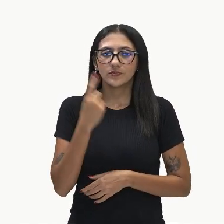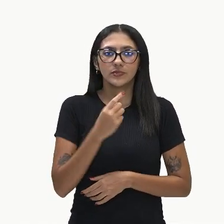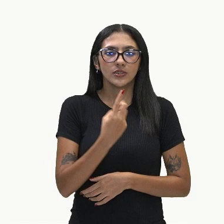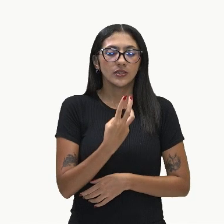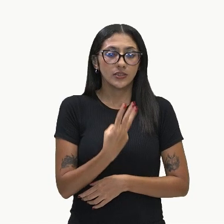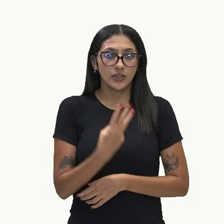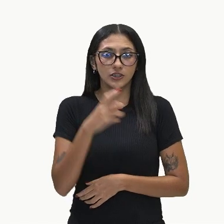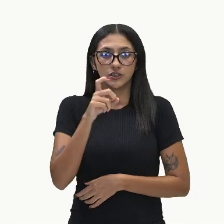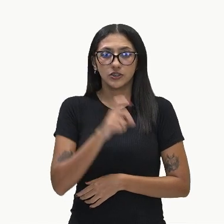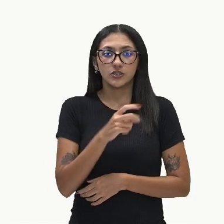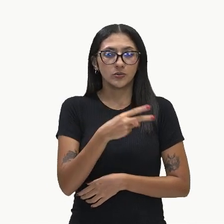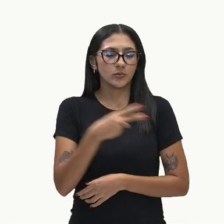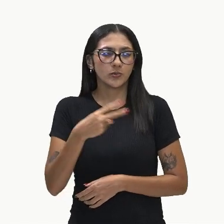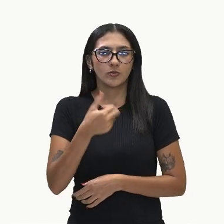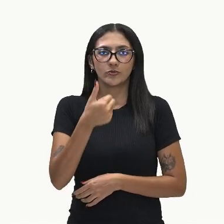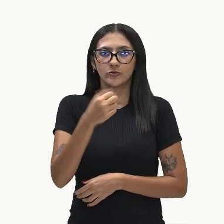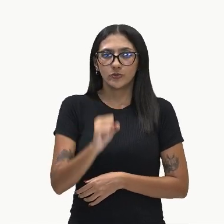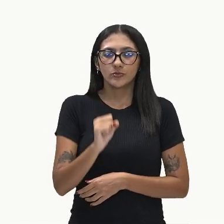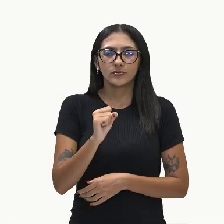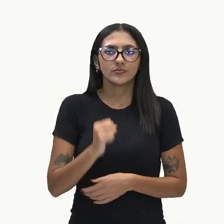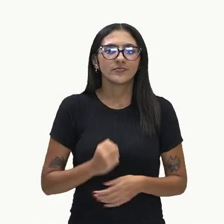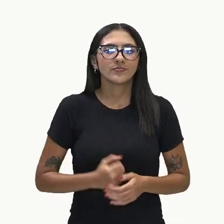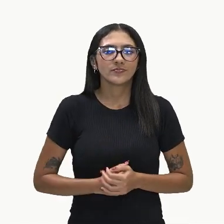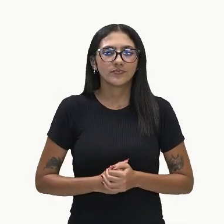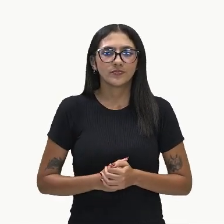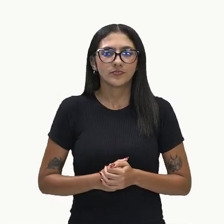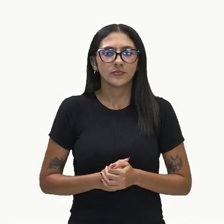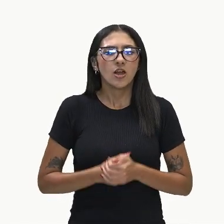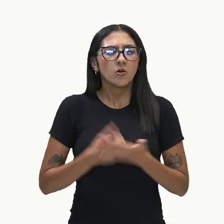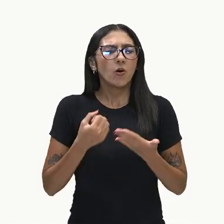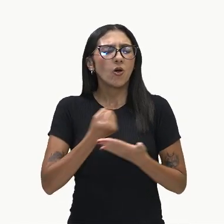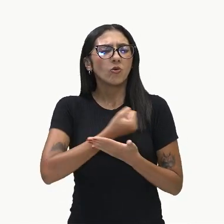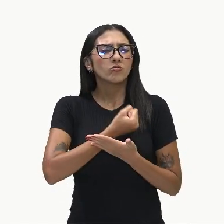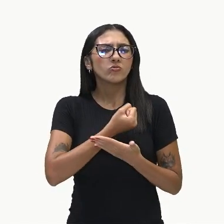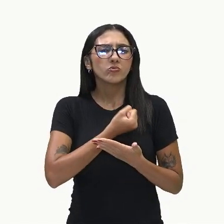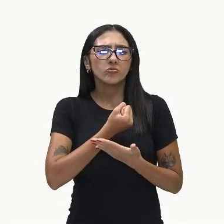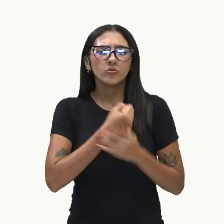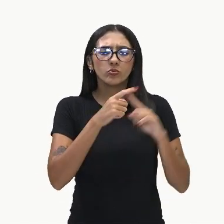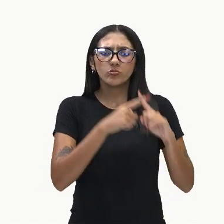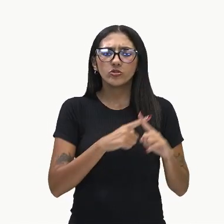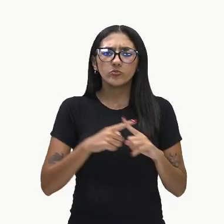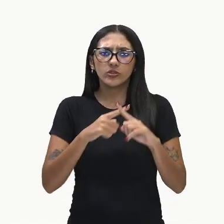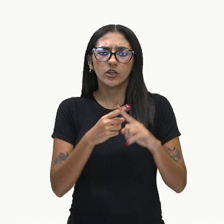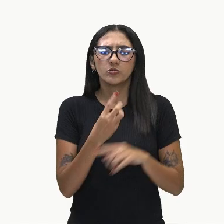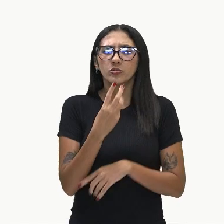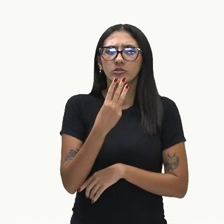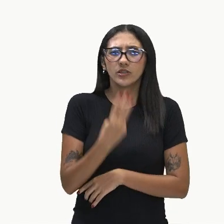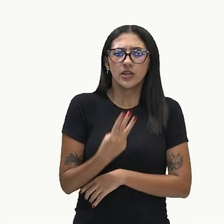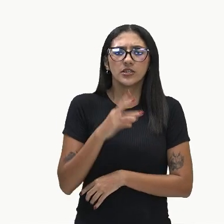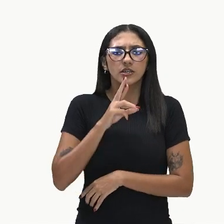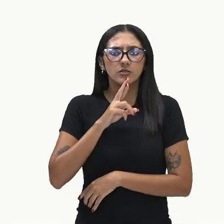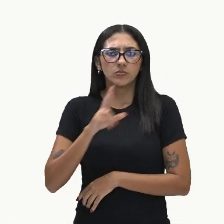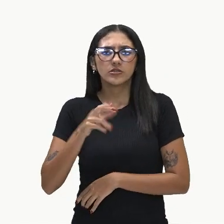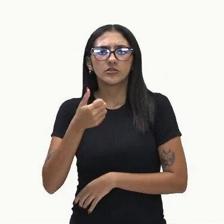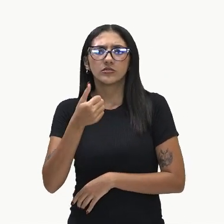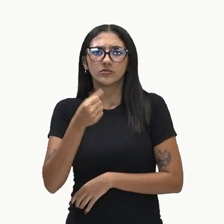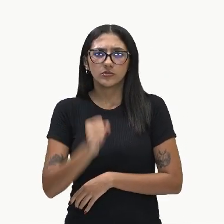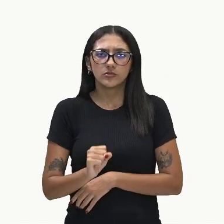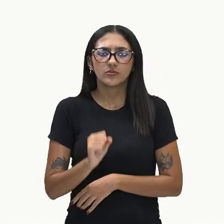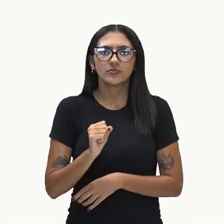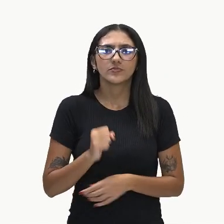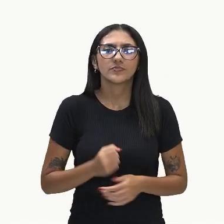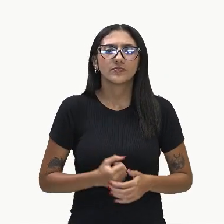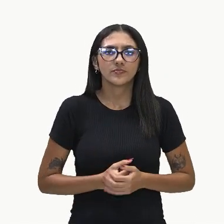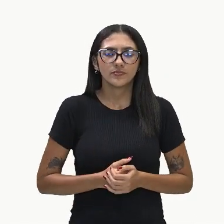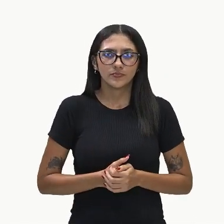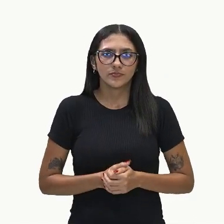E agora, qual é o número que multiplicado por 3 é igual a 18? Então, aqui eu só